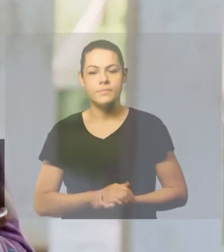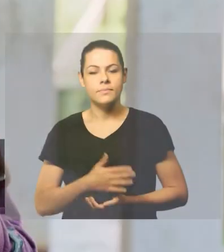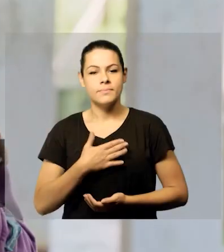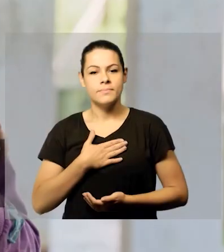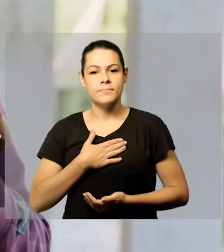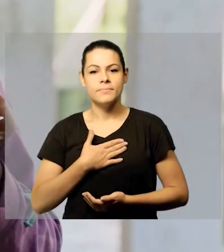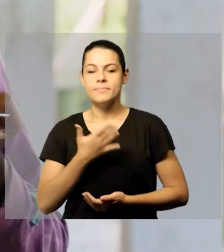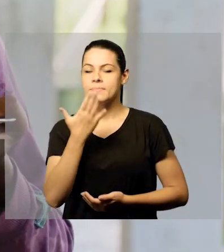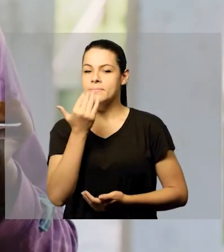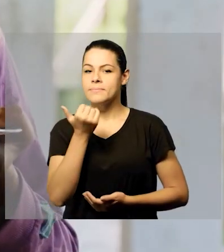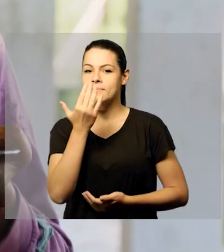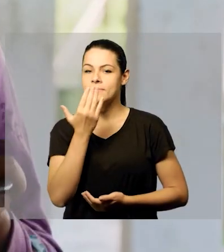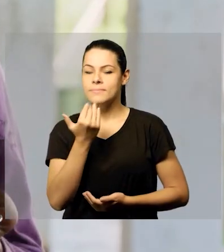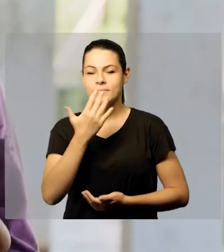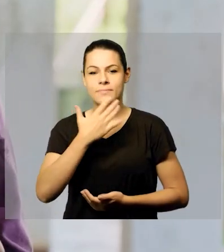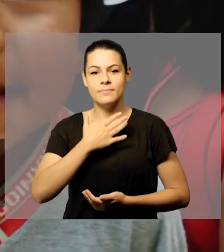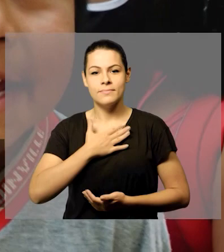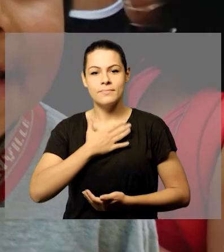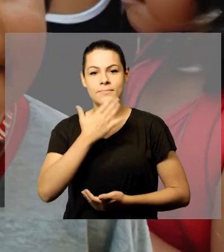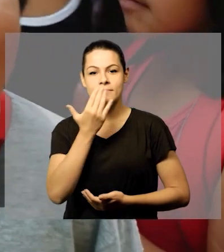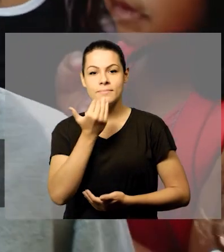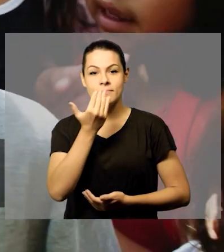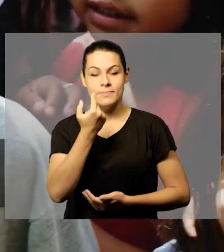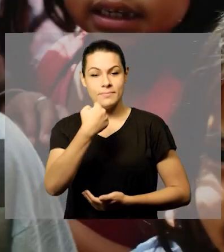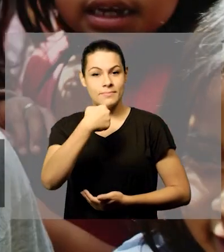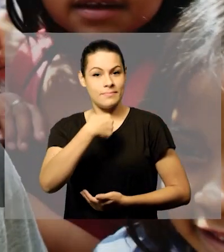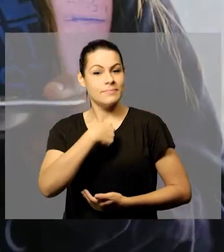As crianças cantam olhando para a câmera.